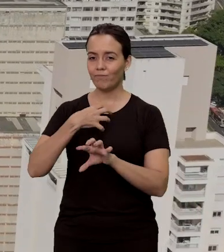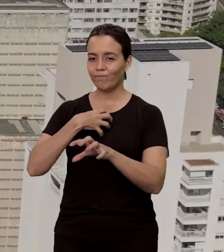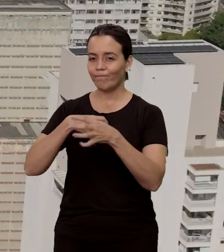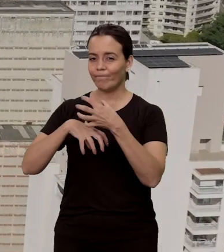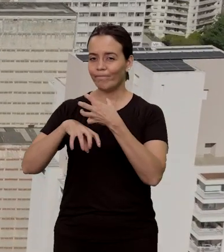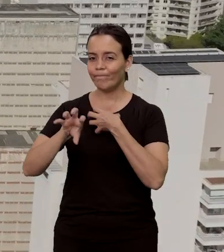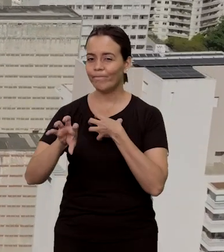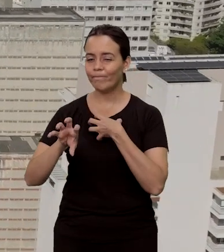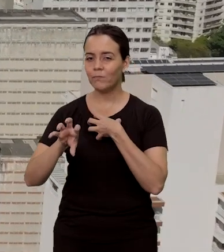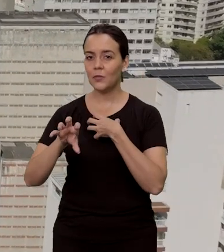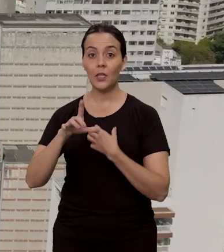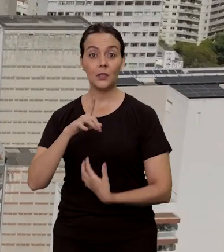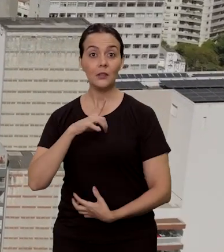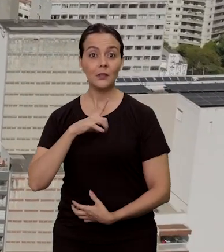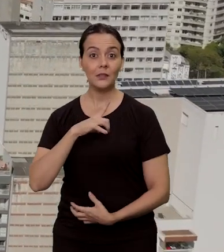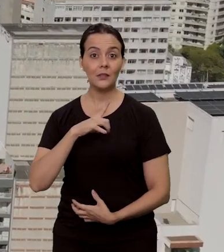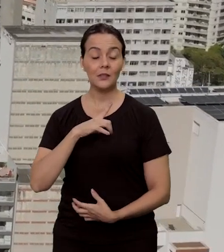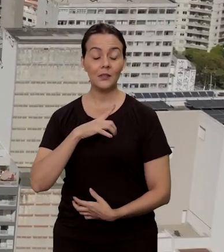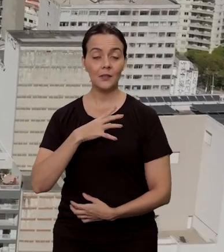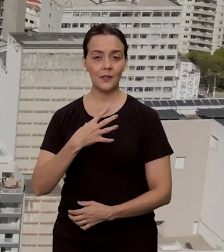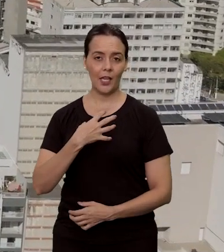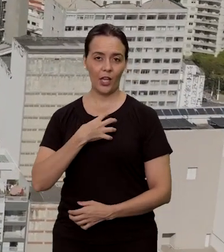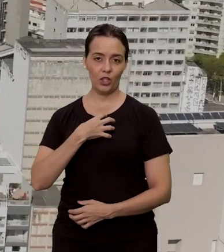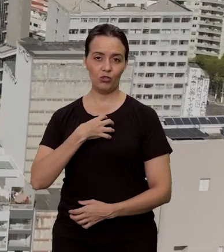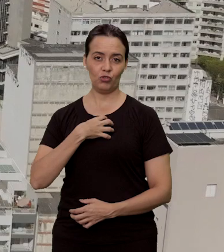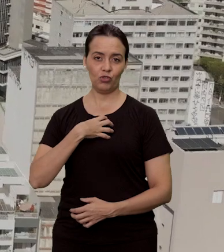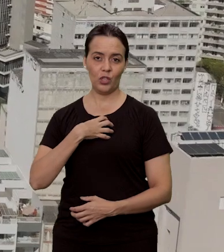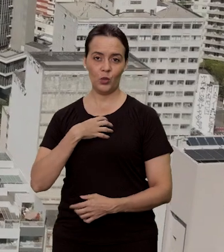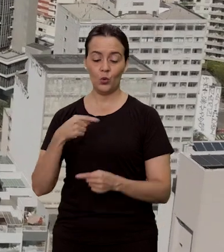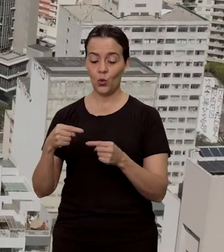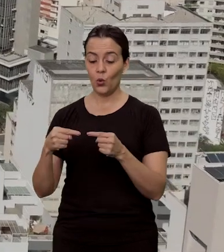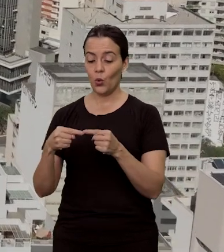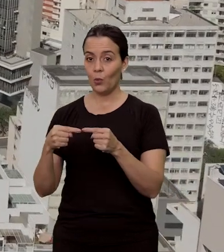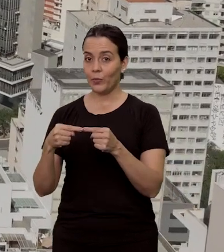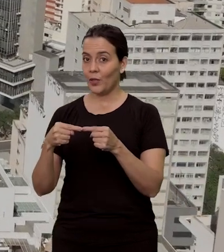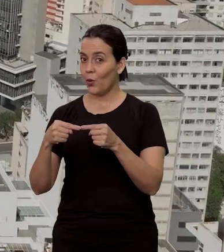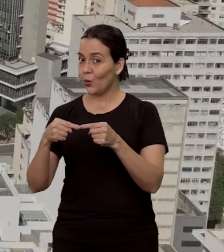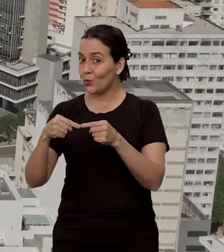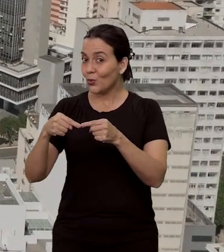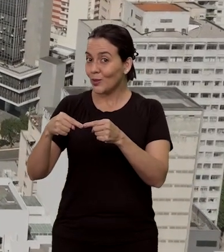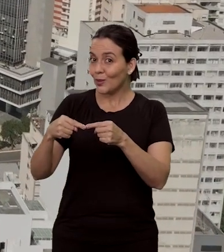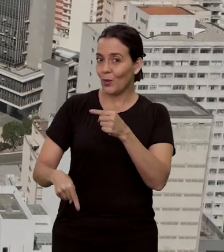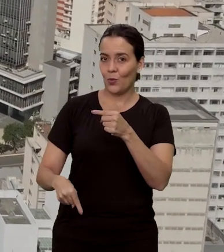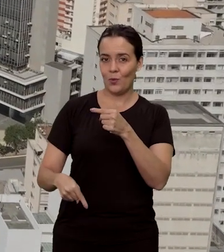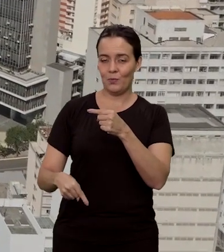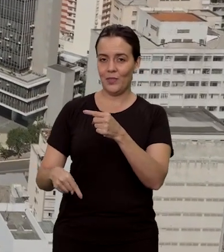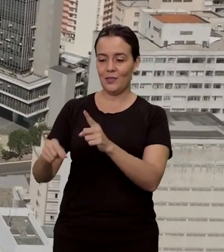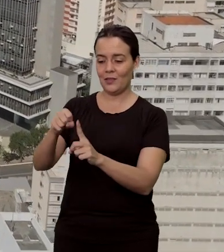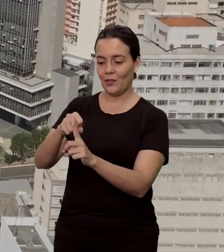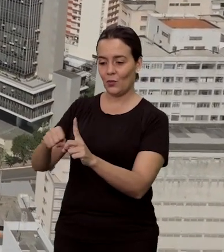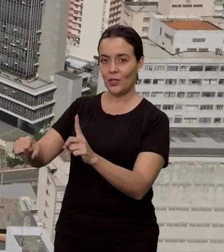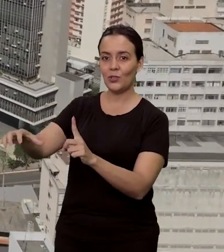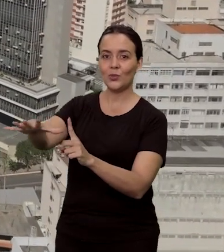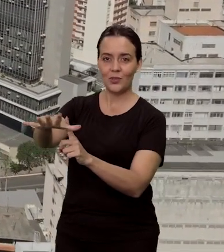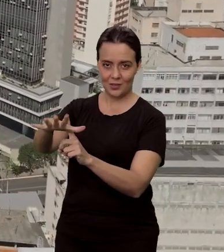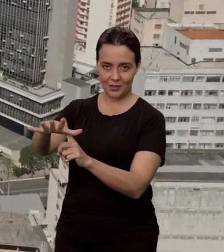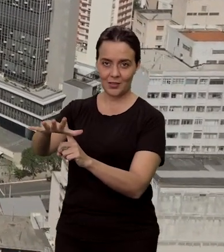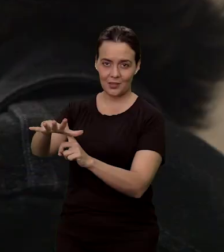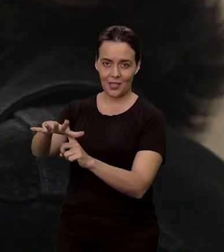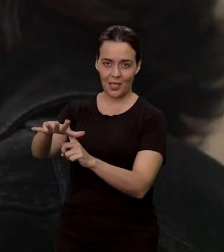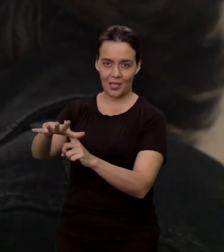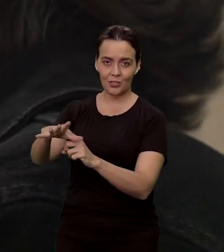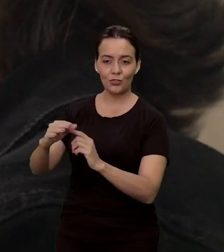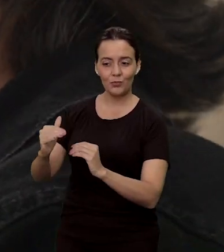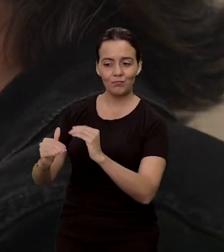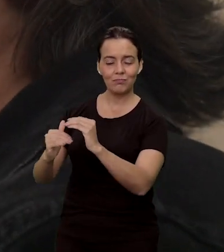essas características na contramão de muitas das coisas que a nossa sociedade e a nossa civilização tem